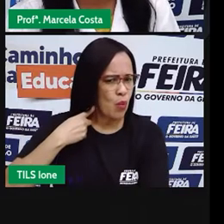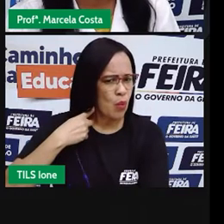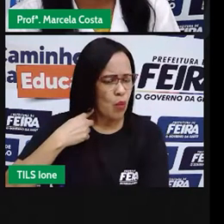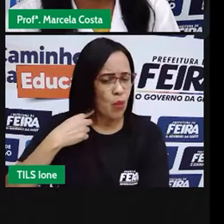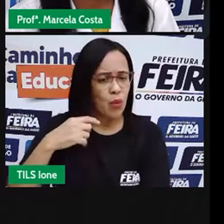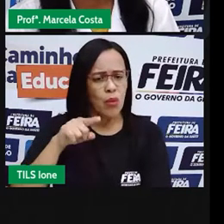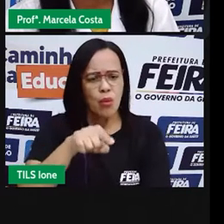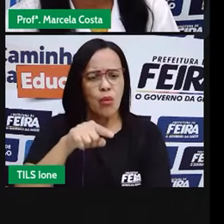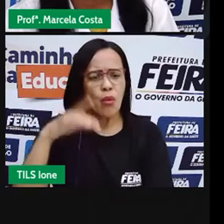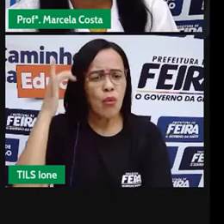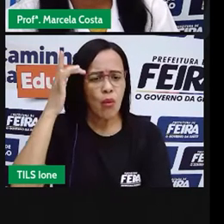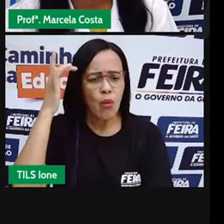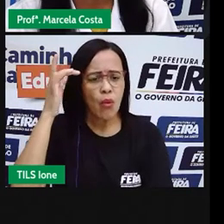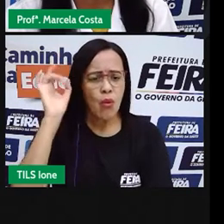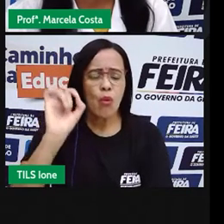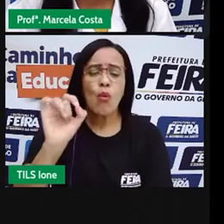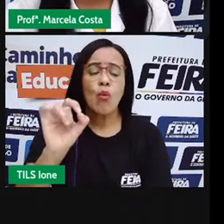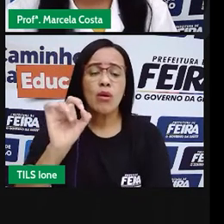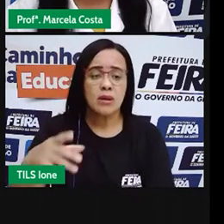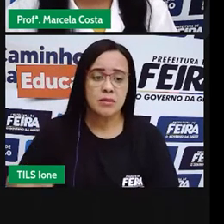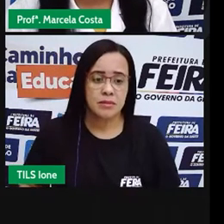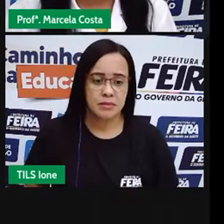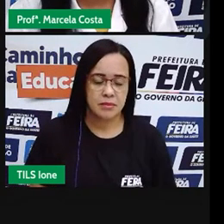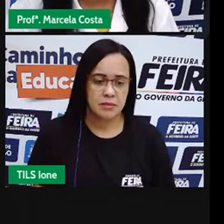o quê que vocês acham